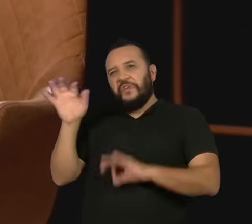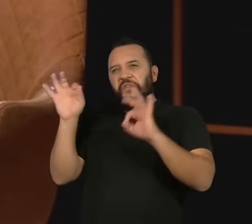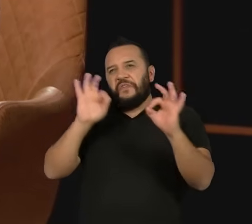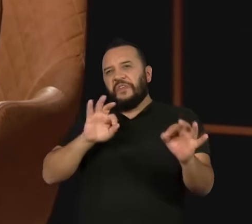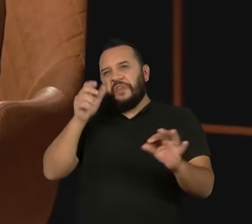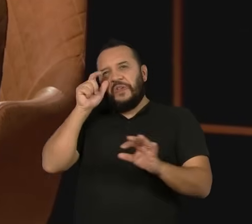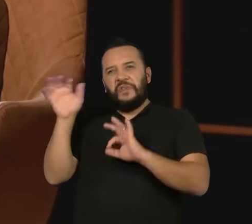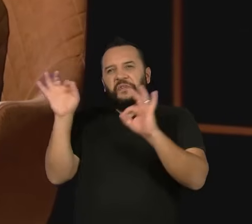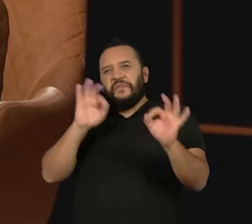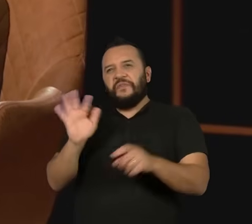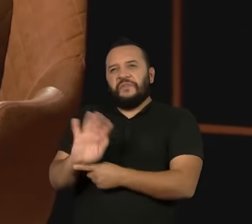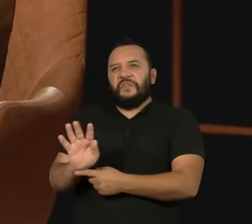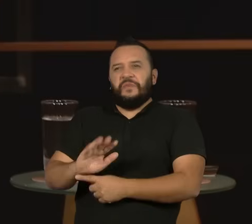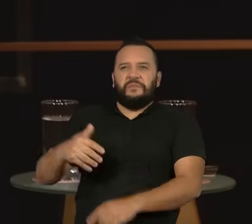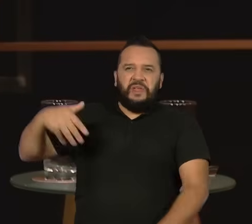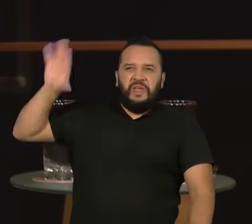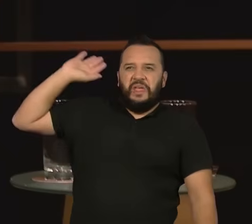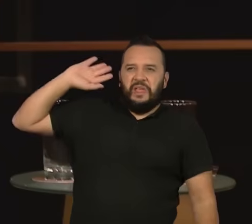filme só.